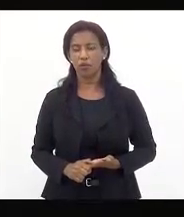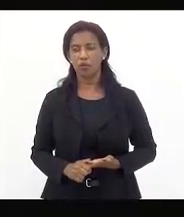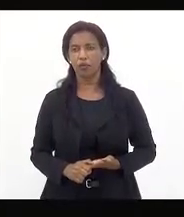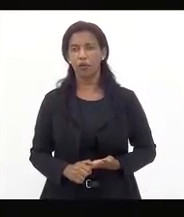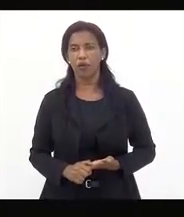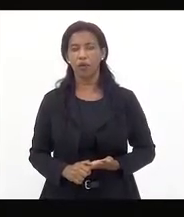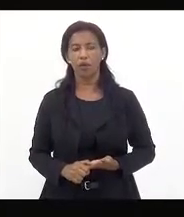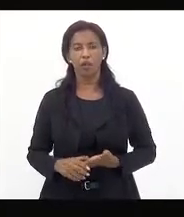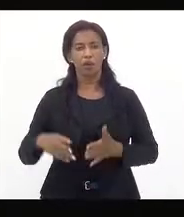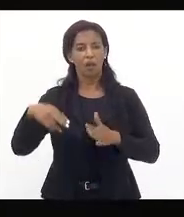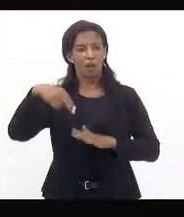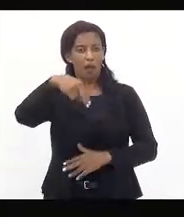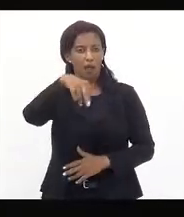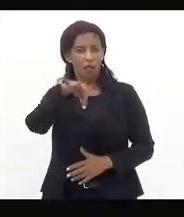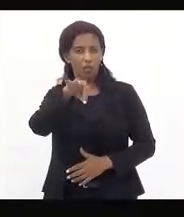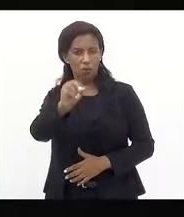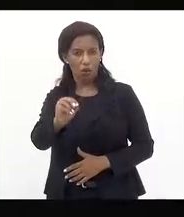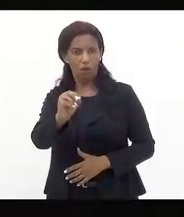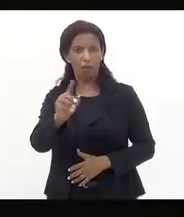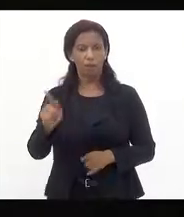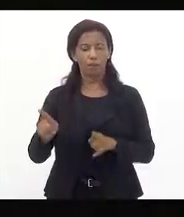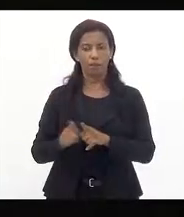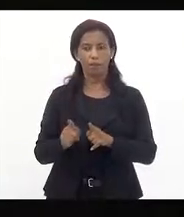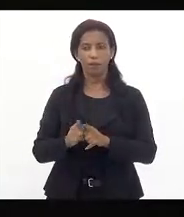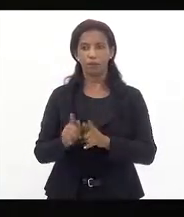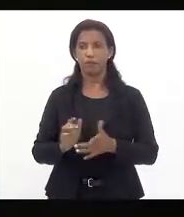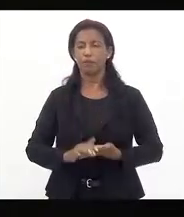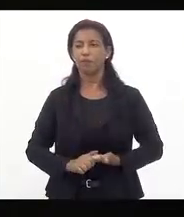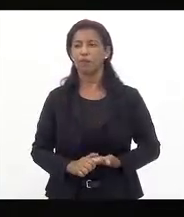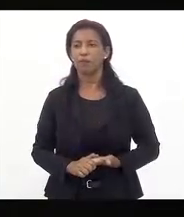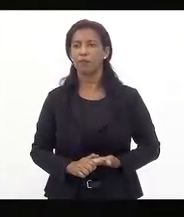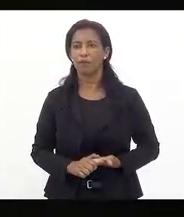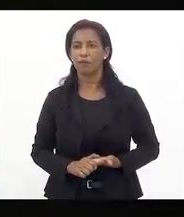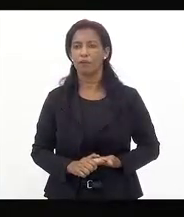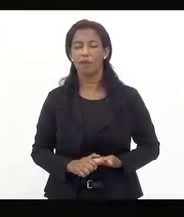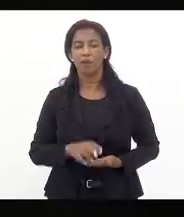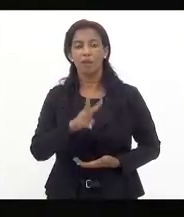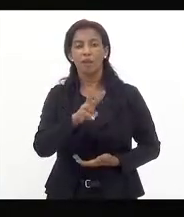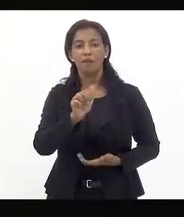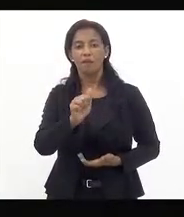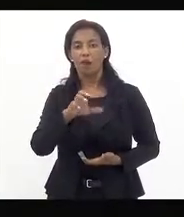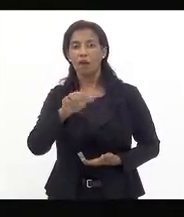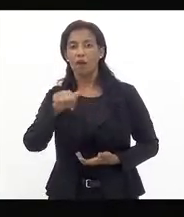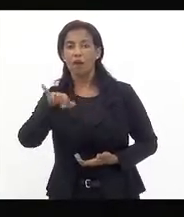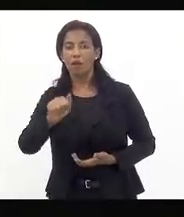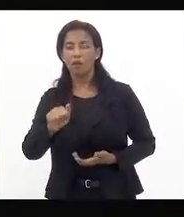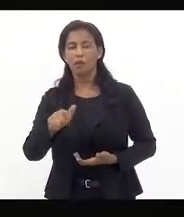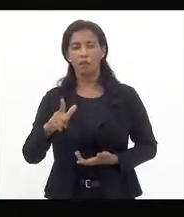A norma veda ainda a realização, mesmo havendo vacância de cargos.